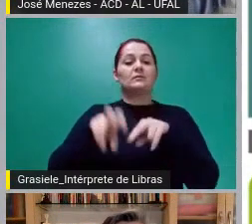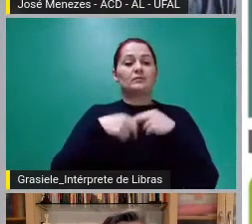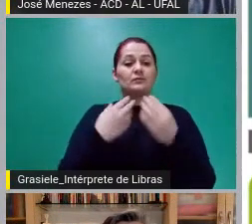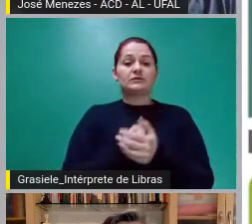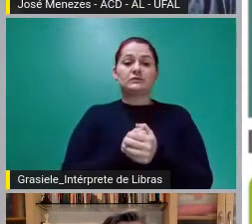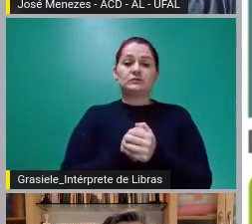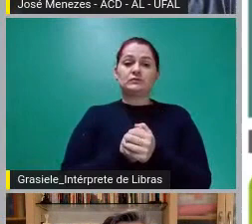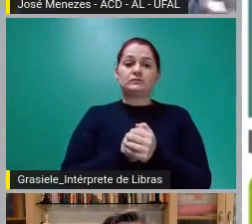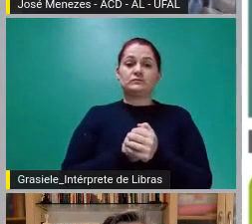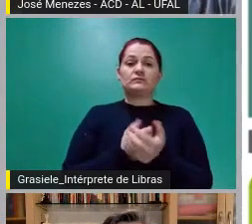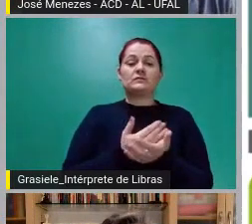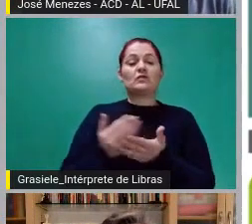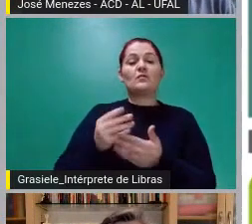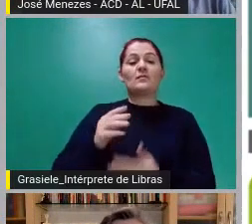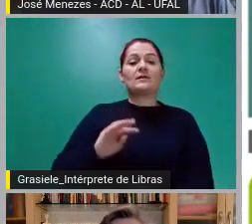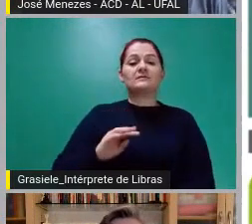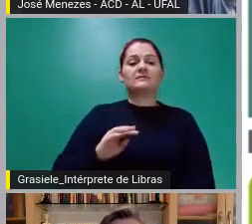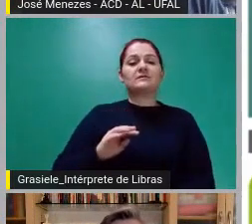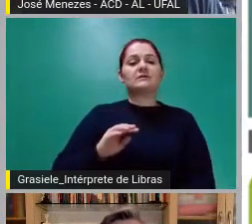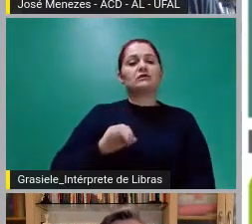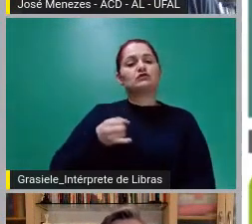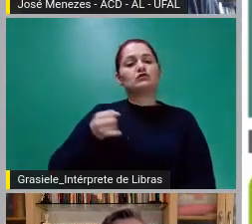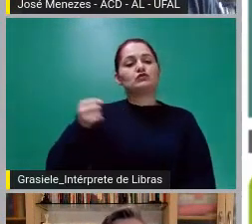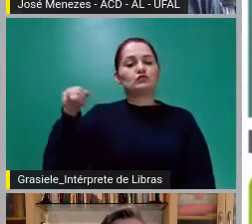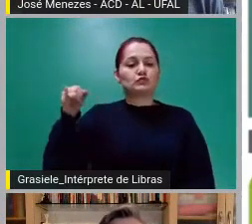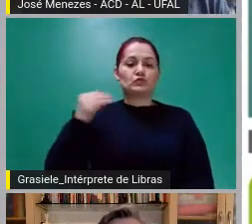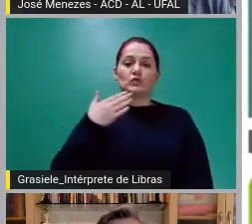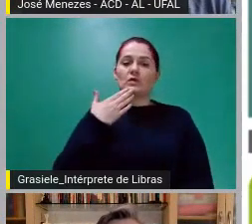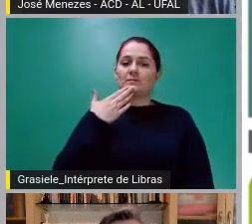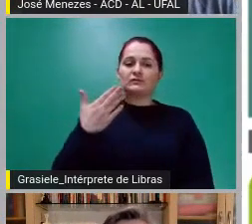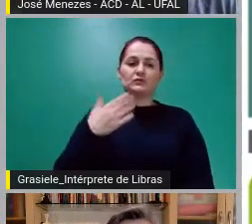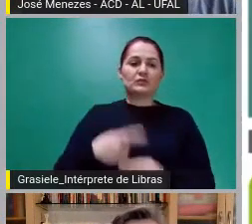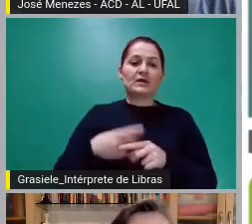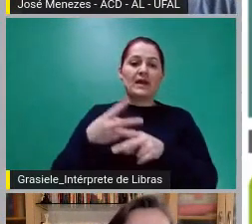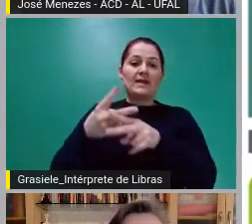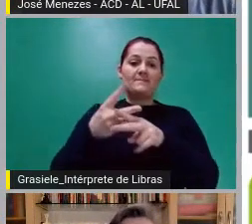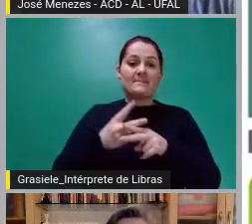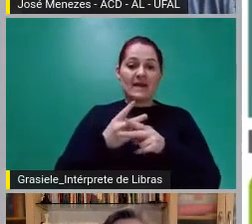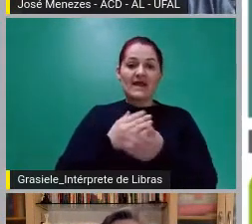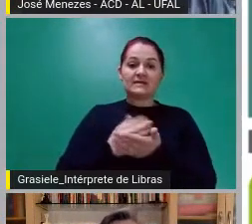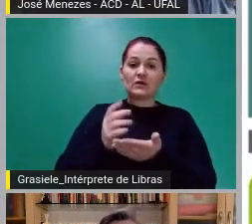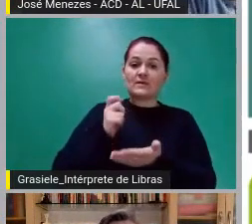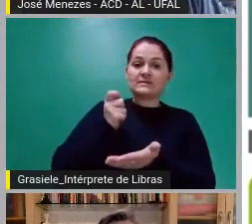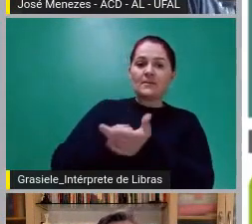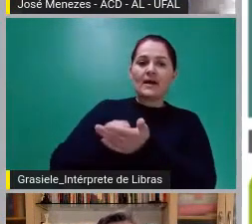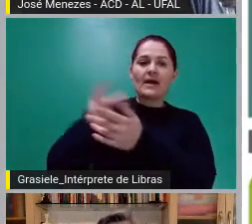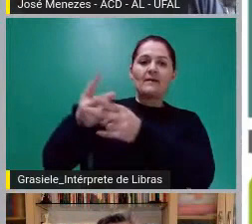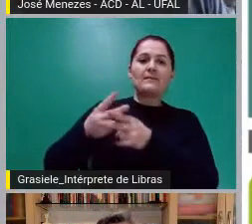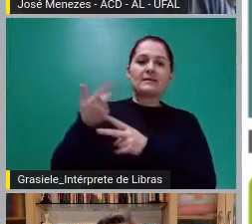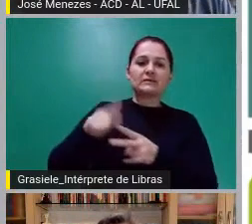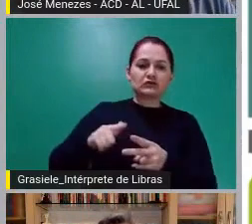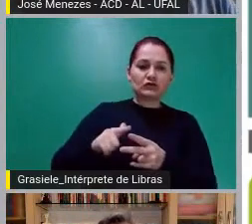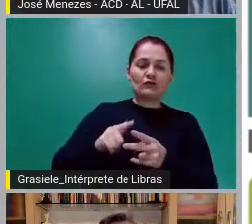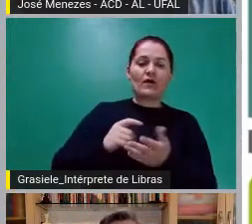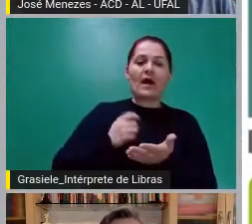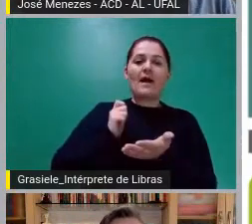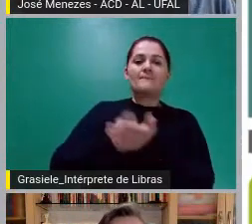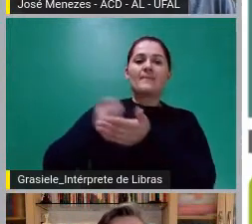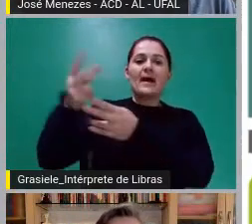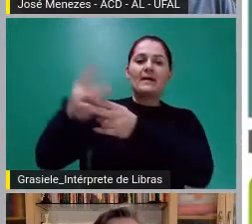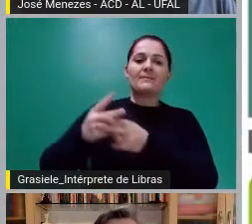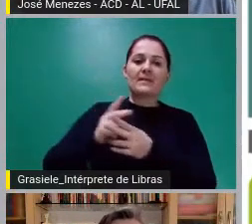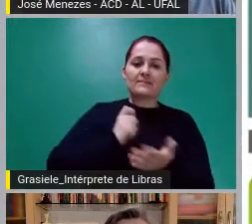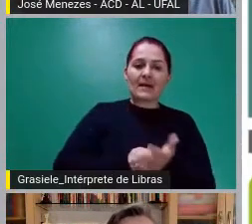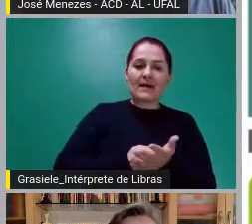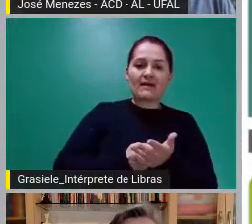juro absurda, no caso de Alagoas, 7,5%, vai ser exigido as privatizações, vai ser exigido um PDV, aqui